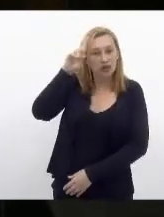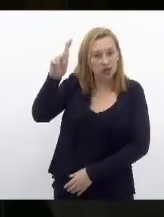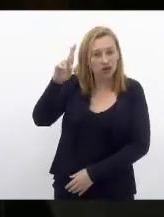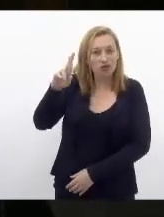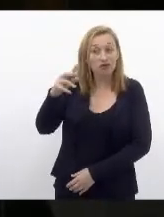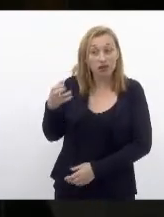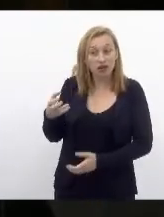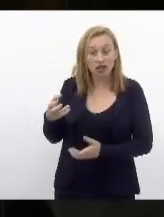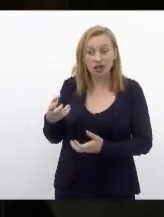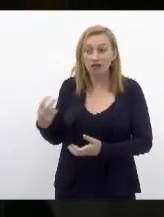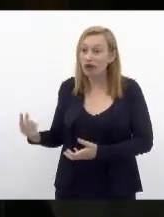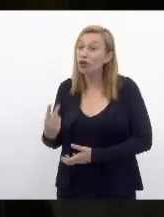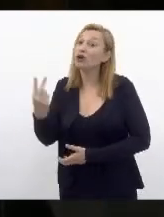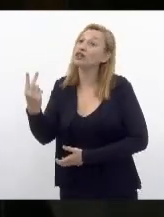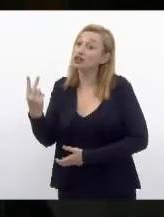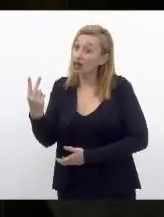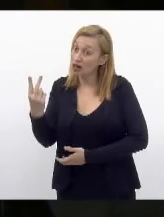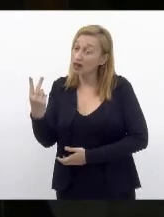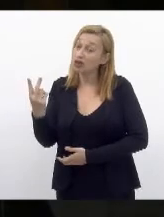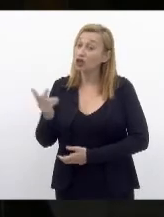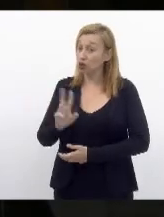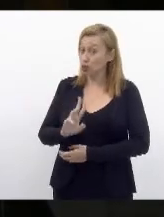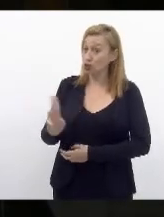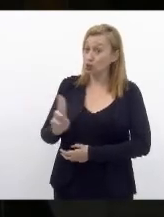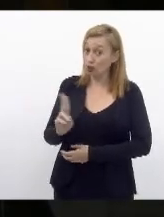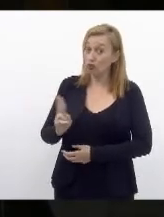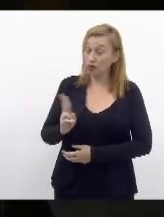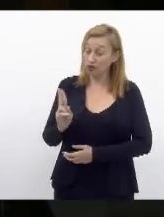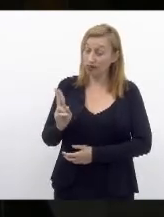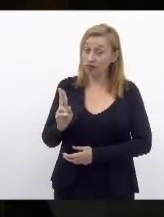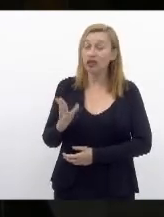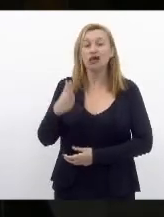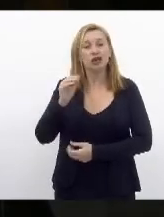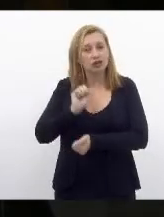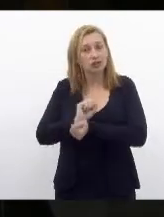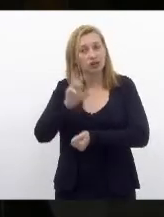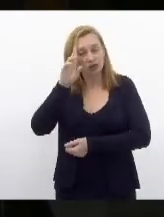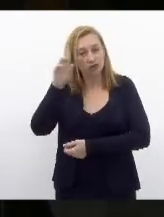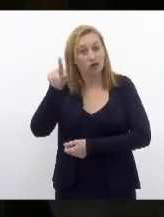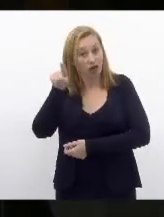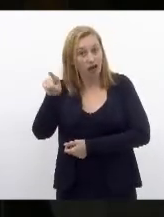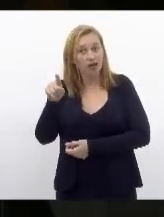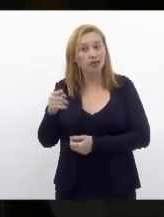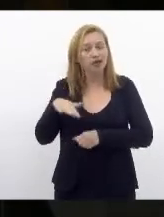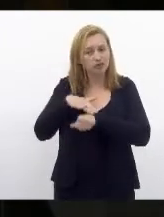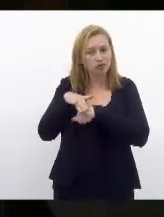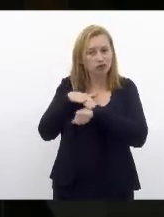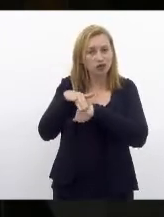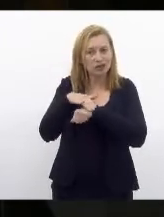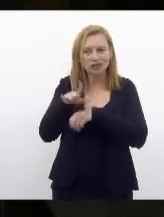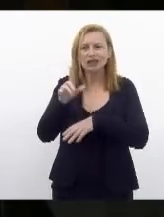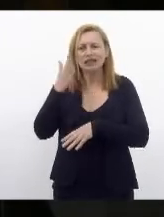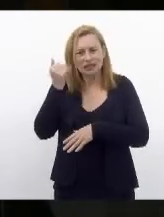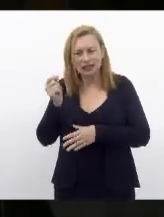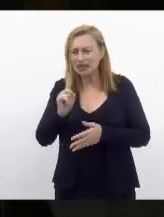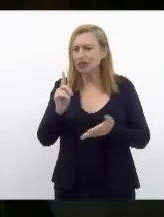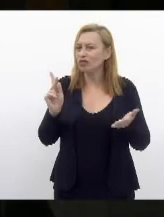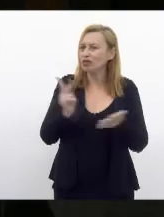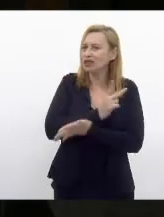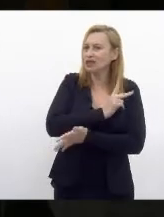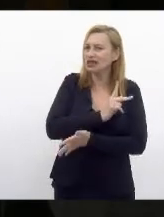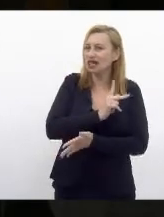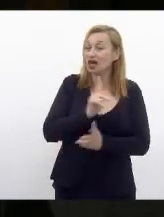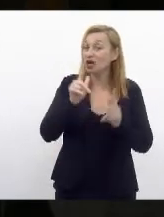tentar honrar, esse nome político. Espero o senhor lá para que a gente possa conversar, e sei que não acontecerá